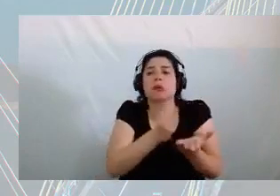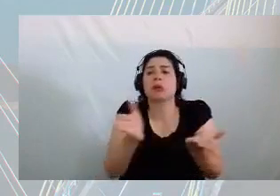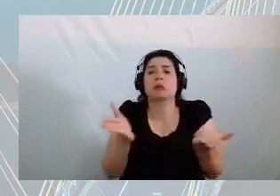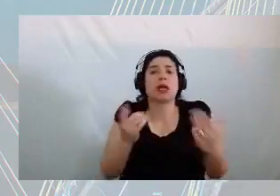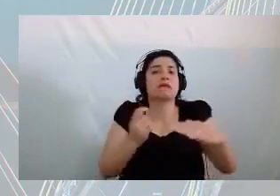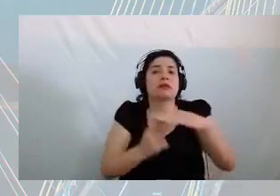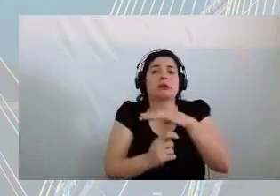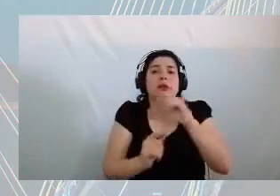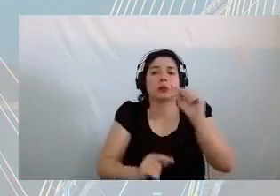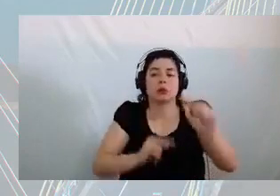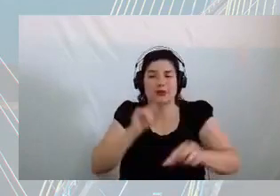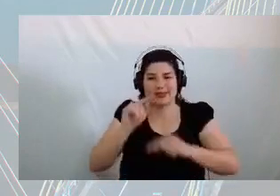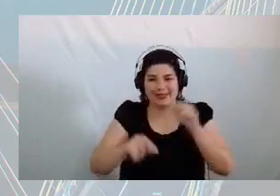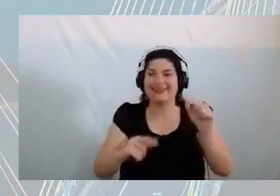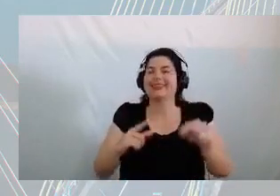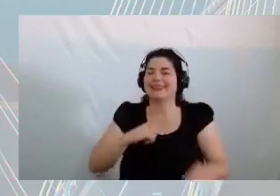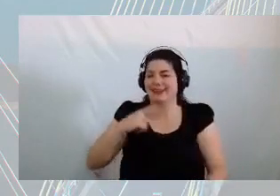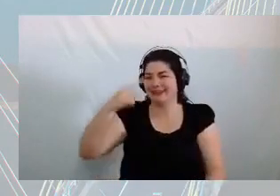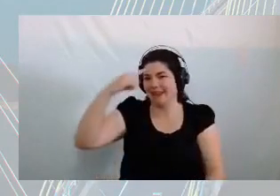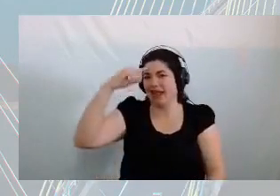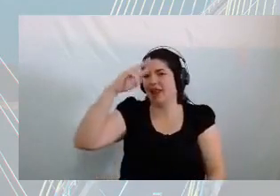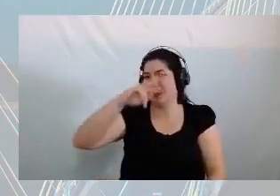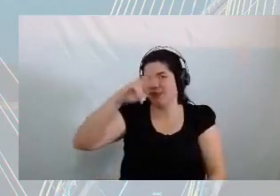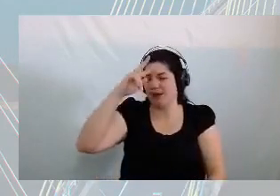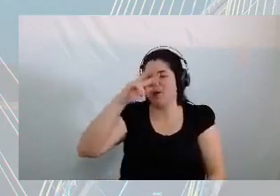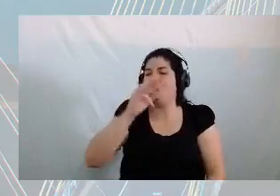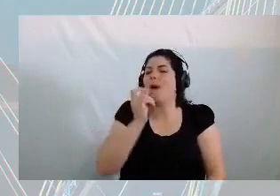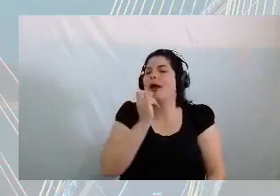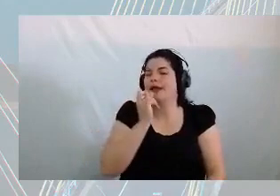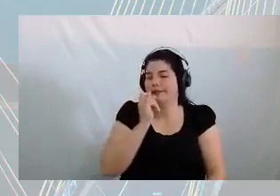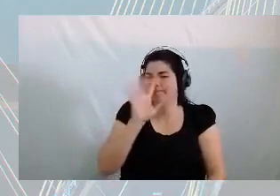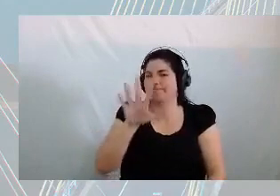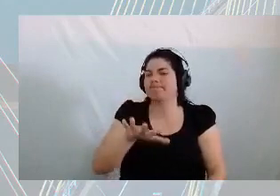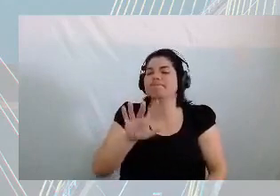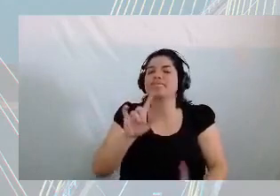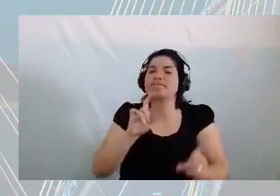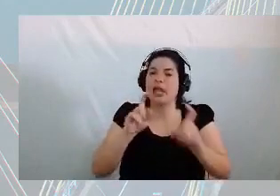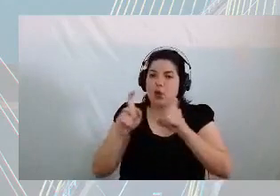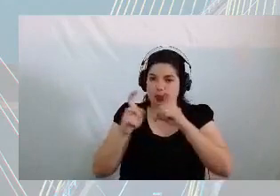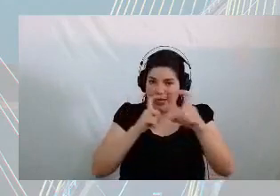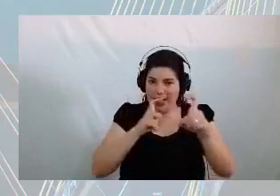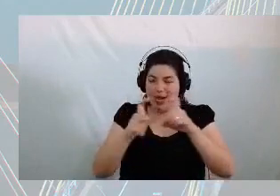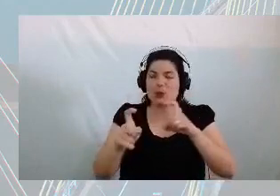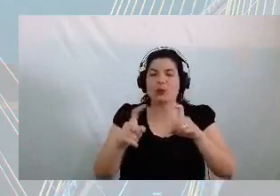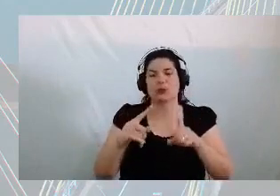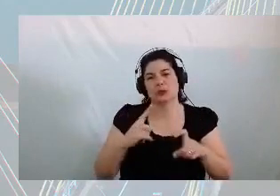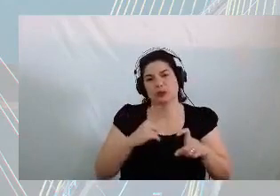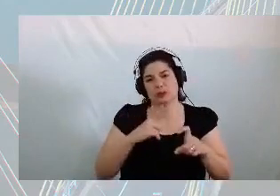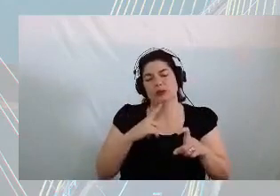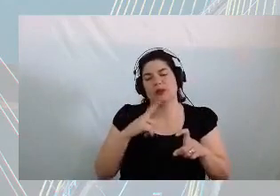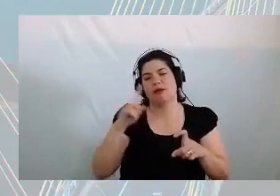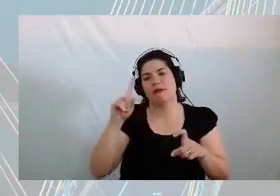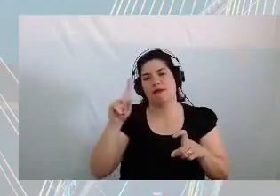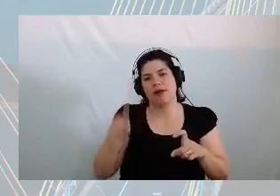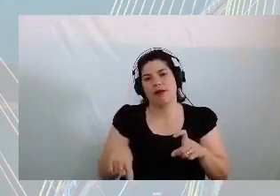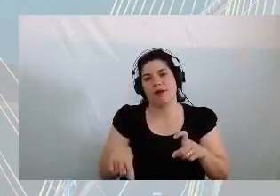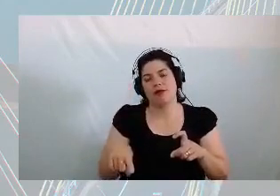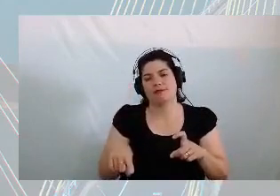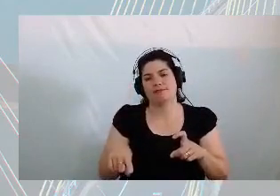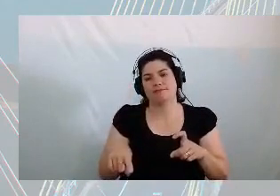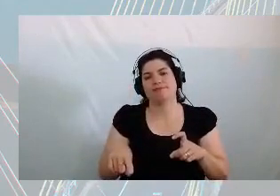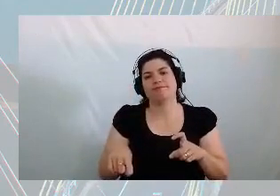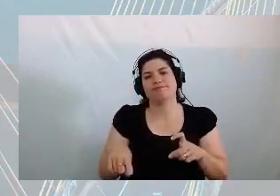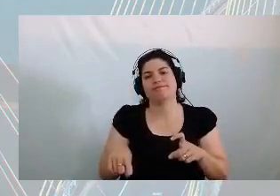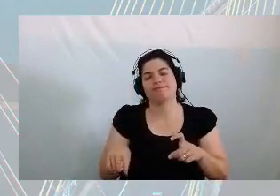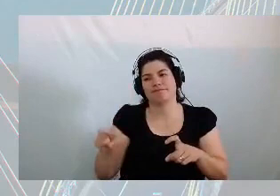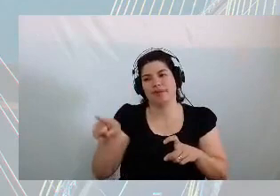um exemplo, até a gente estava lembrando agora há pouco, né, numa vez, numa reunião comercial mesmo, com uma